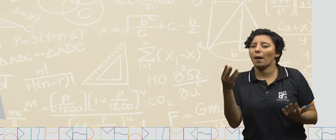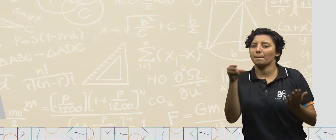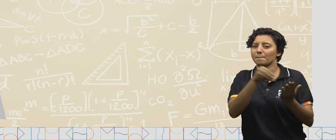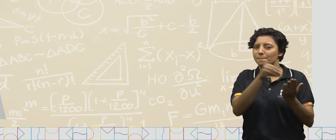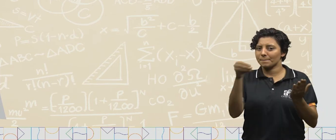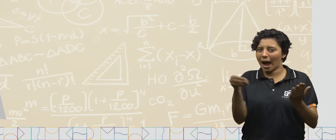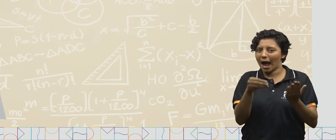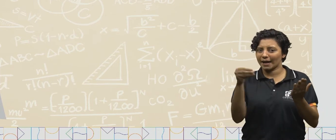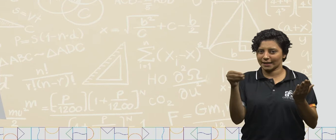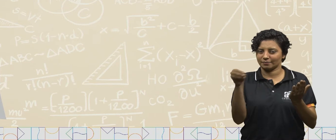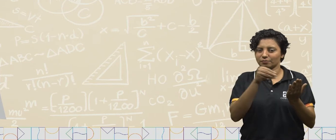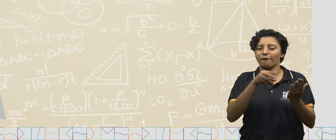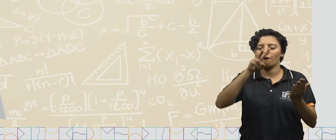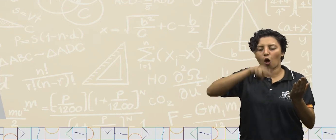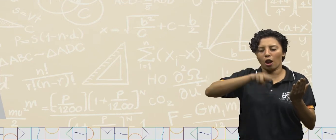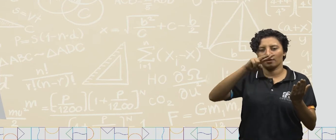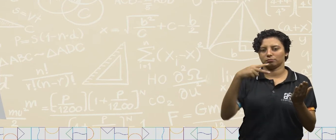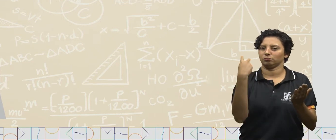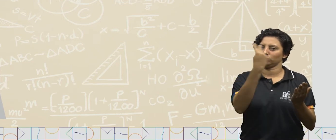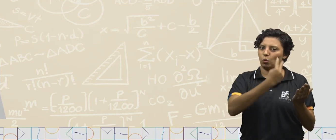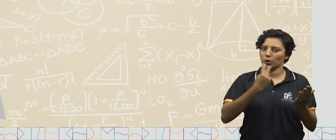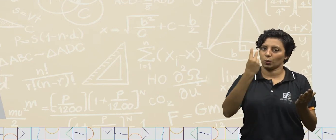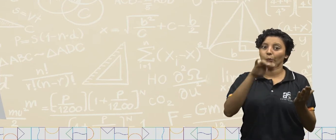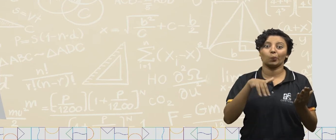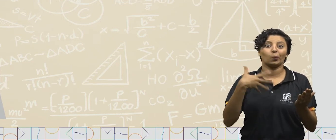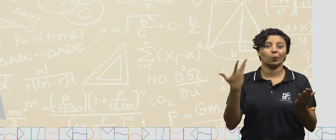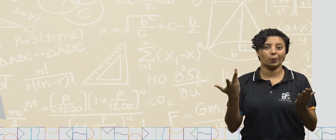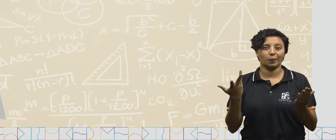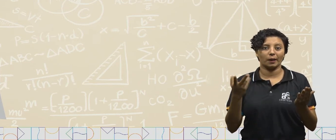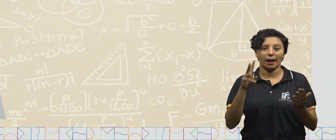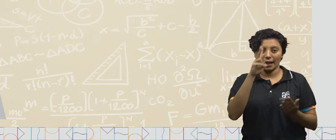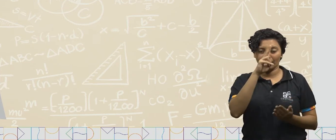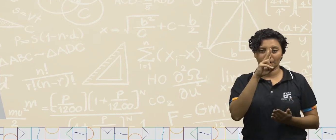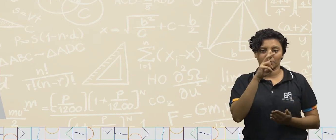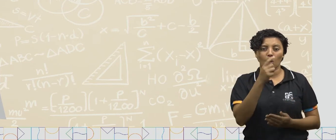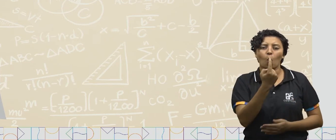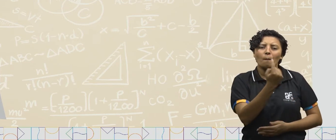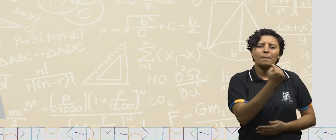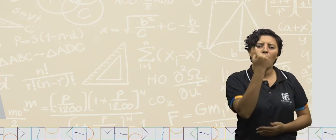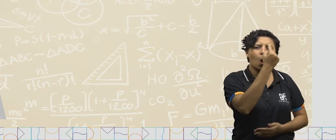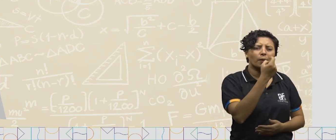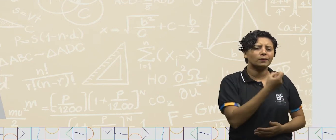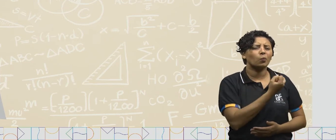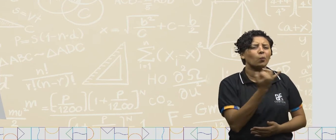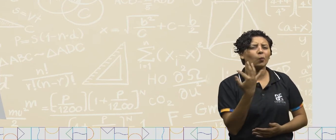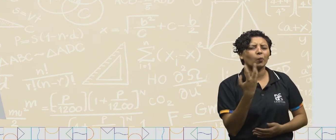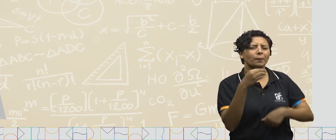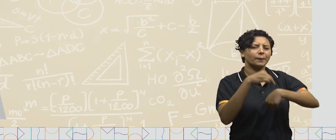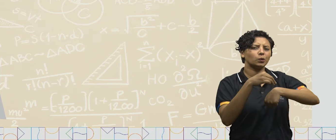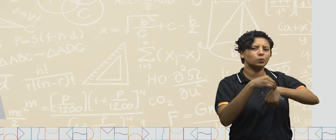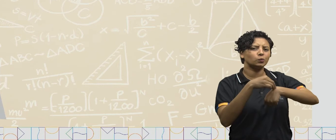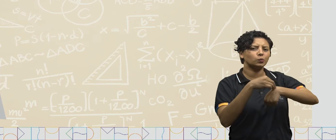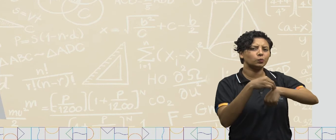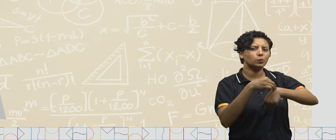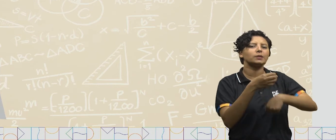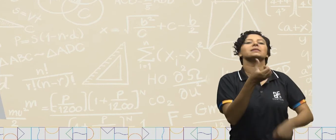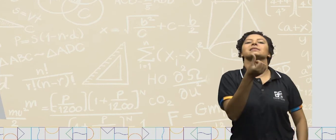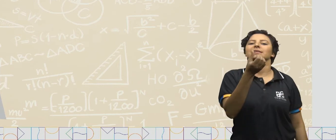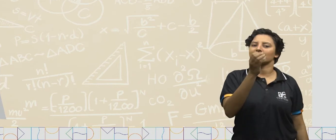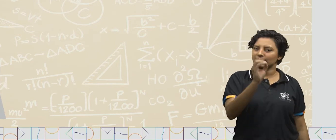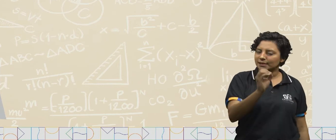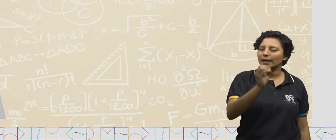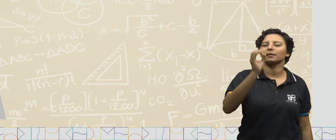em 2 horas? Lembra? Quantos minutos tem uma hora? Tem? Muito